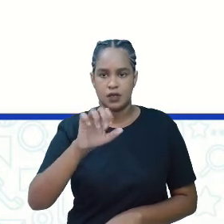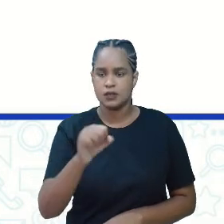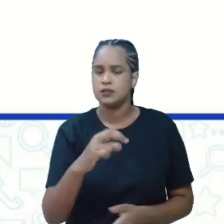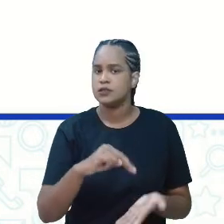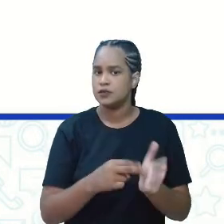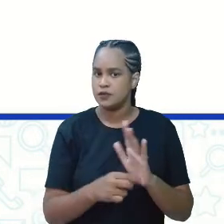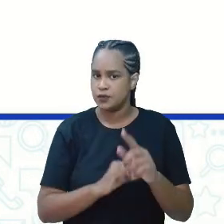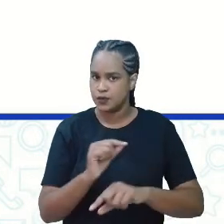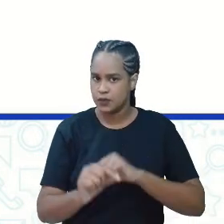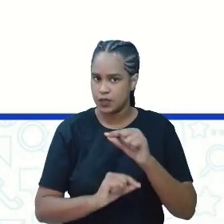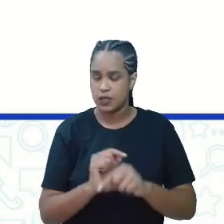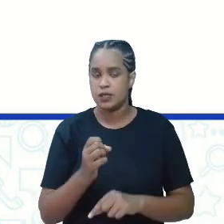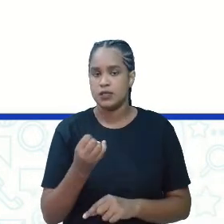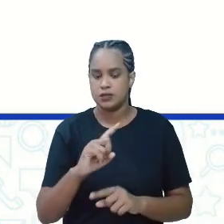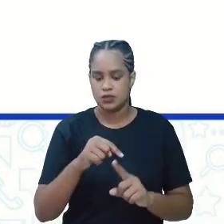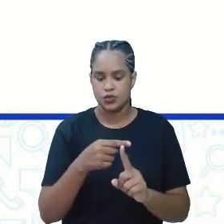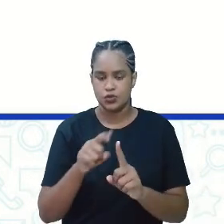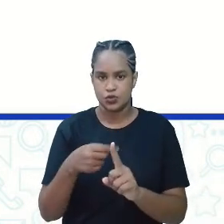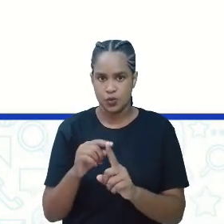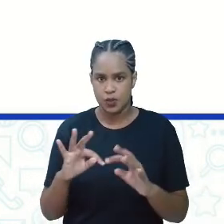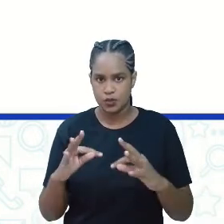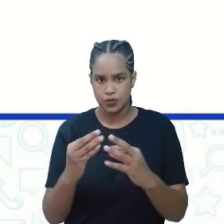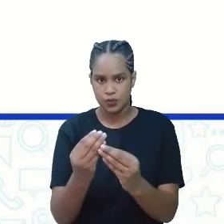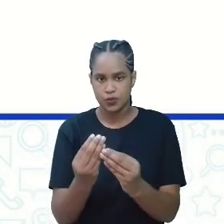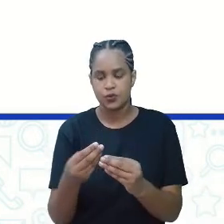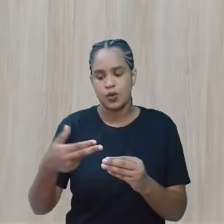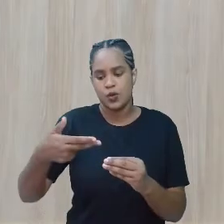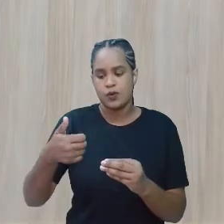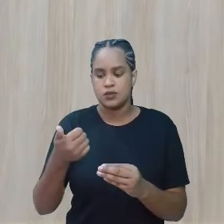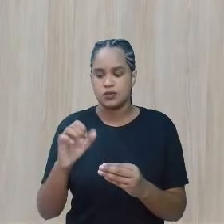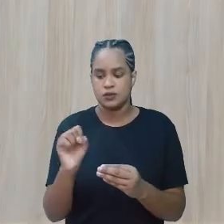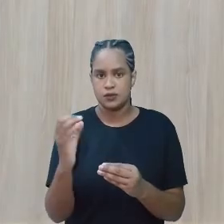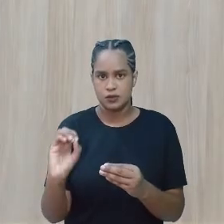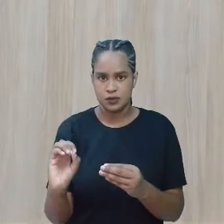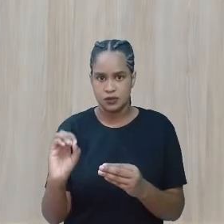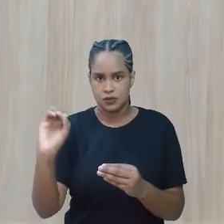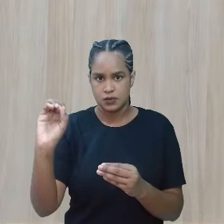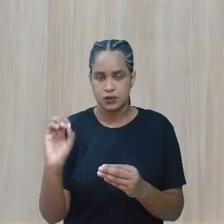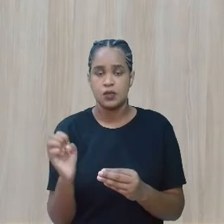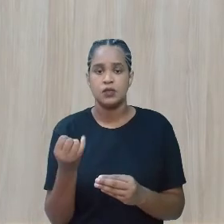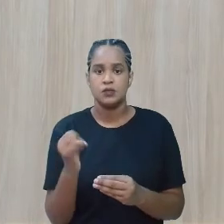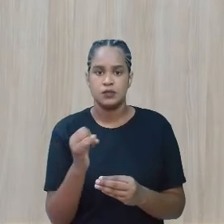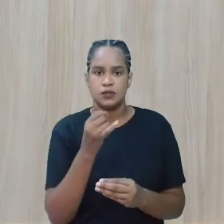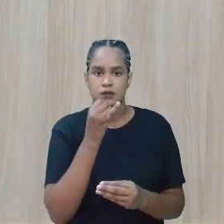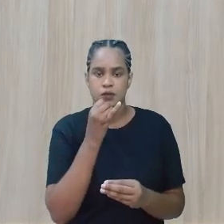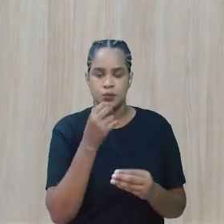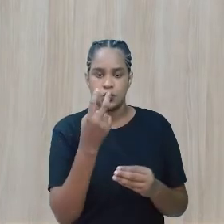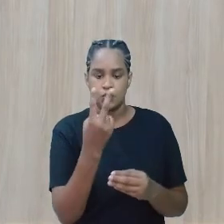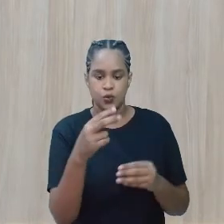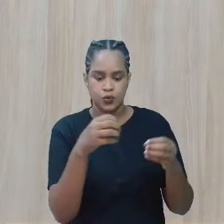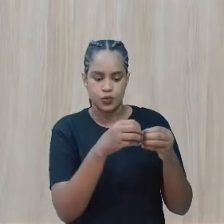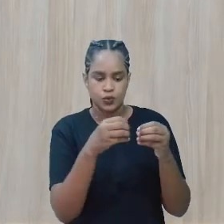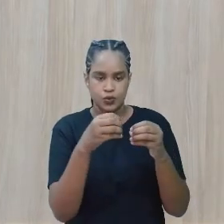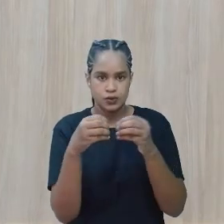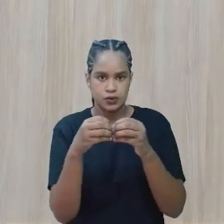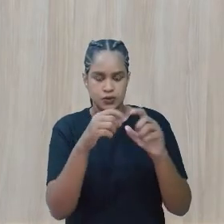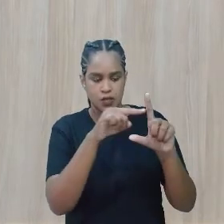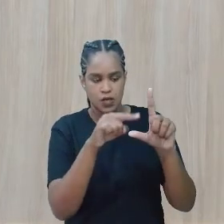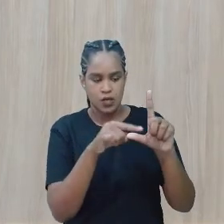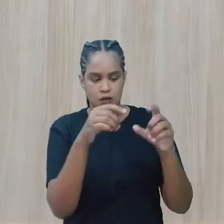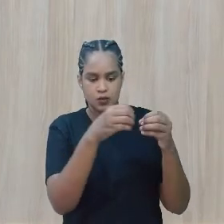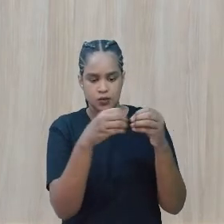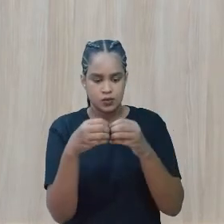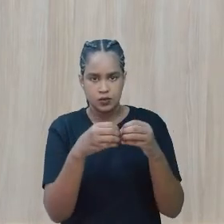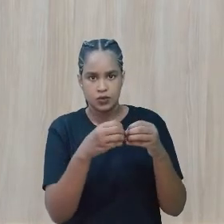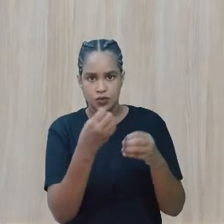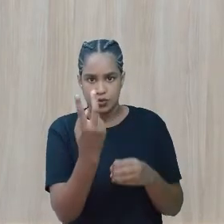entre eles é igual a 180 graus. Então, quando você pega os dois ângulos que são adjacentes e soma, essa